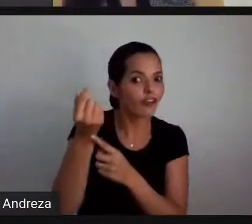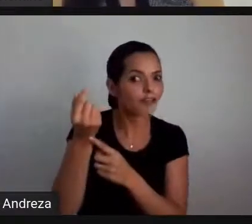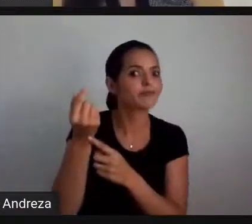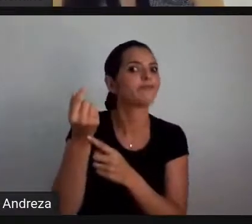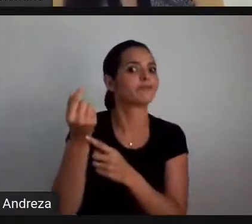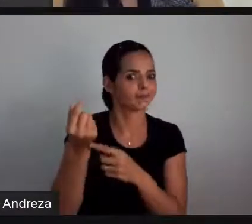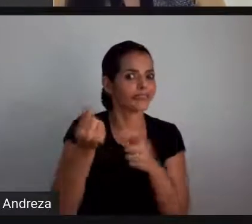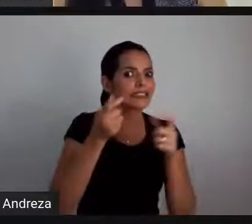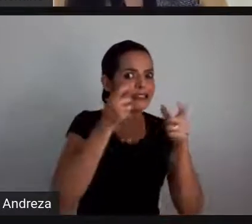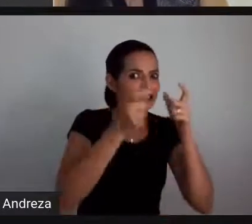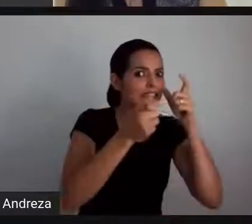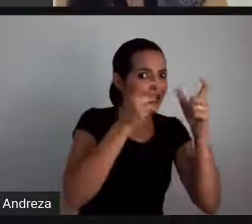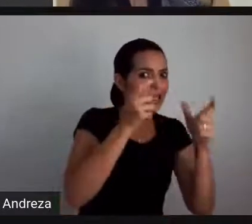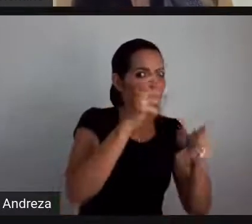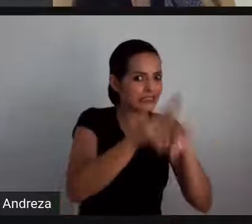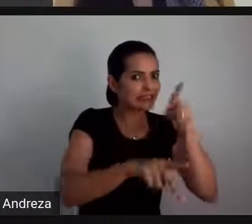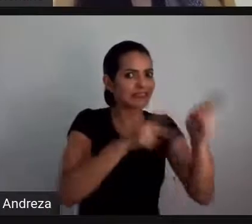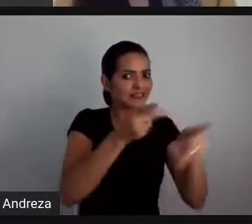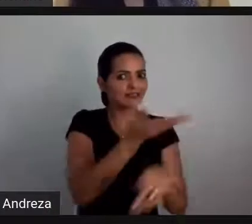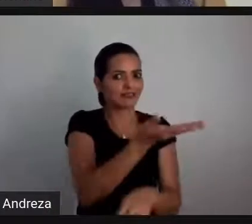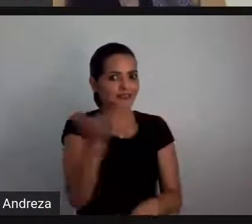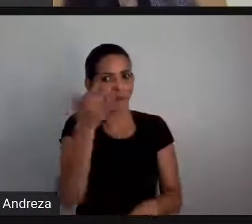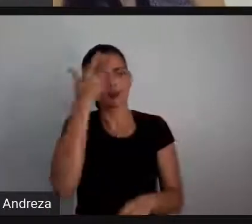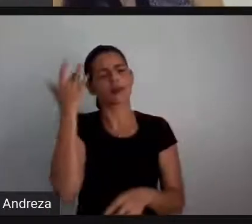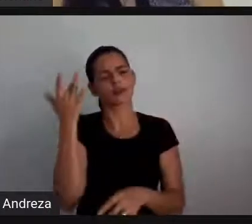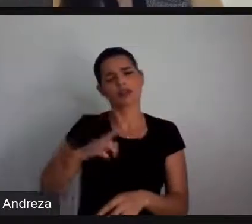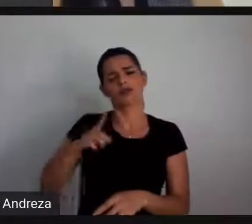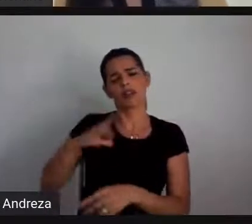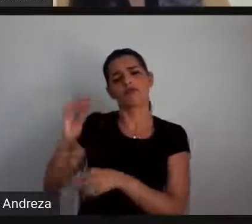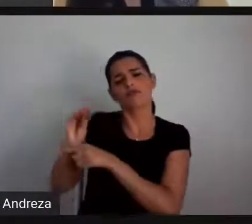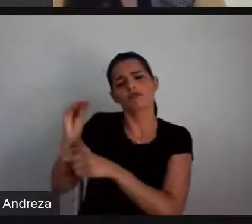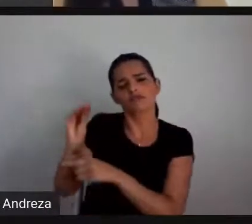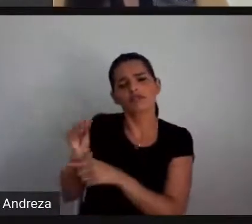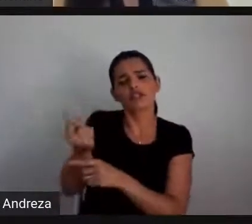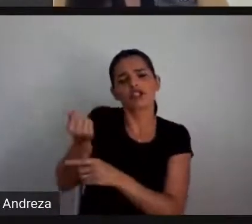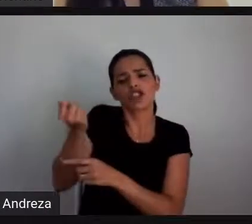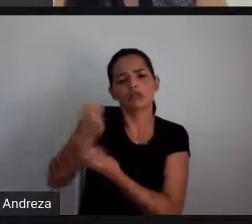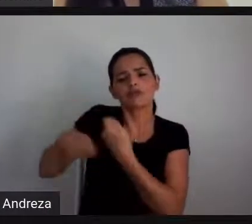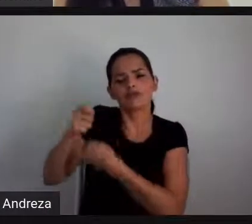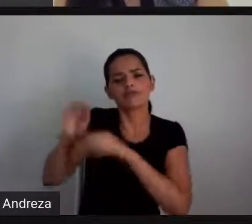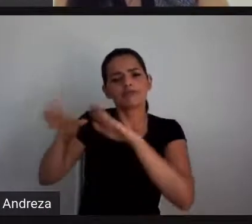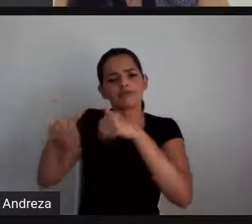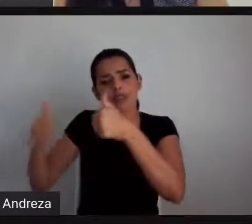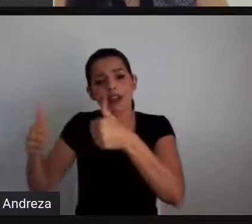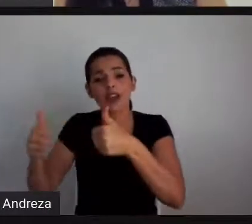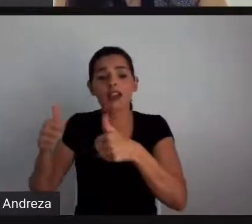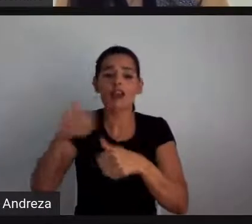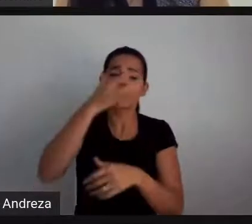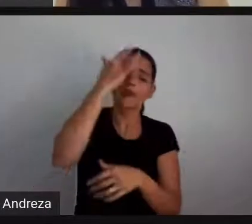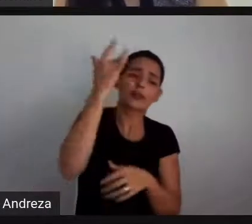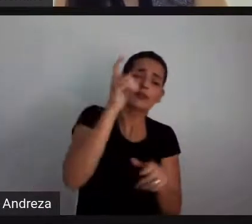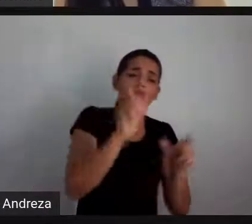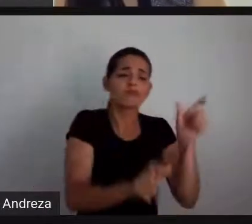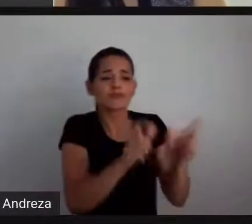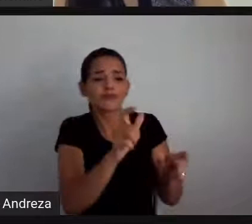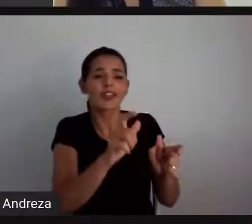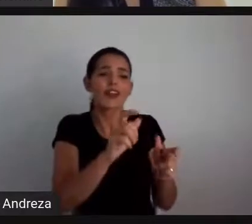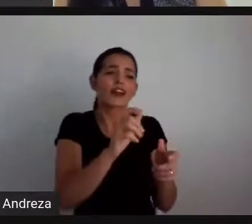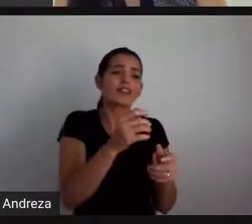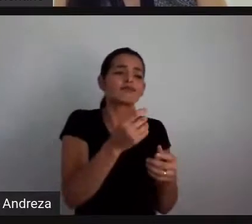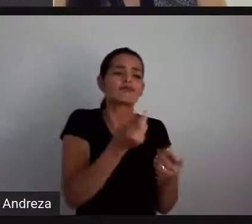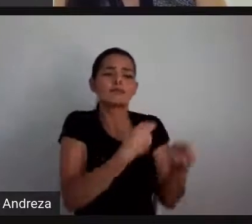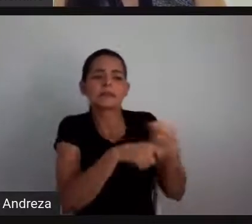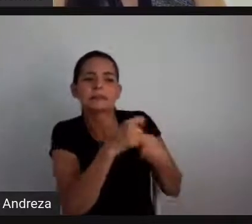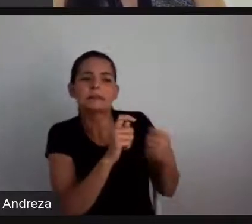mundo, né? Tem gente que cuida super bem do dinheiro, tem gente que não liga tanto e tem gente que não é, assim, tão cuidadoso com o seu